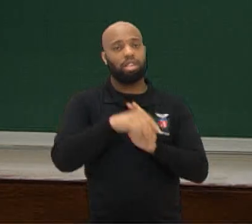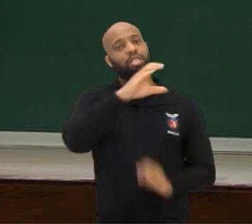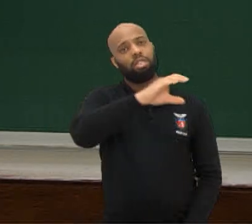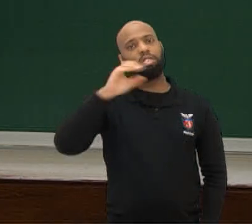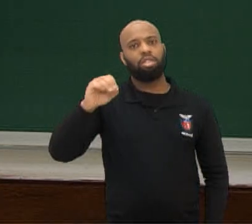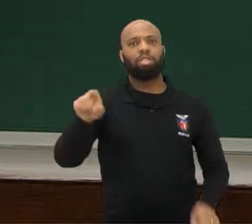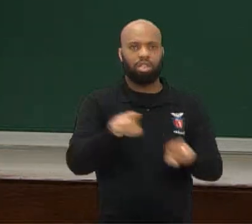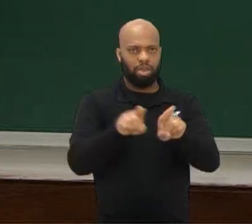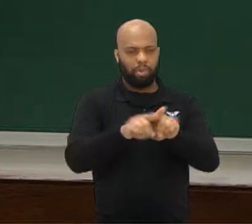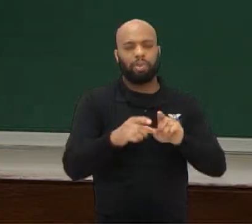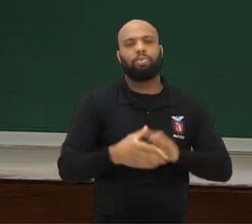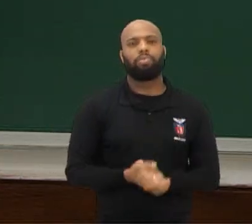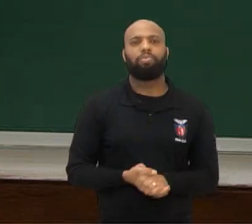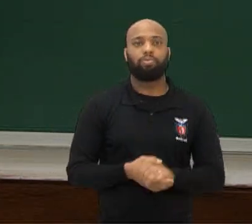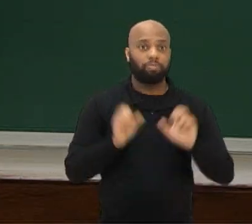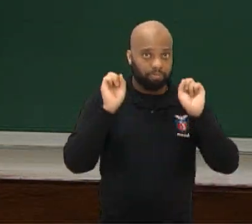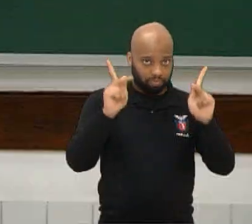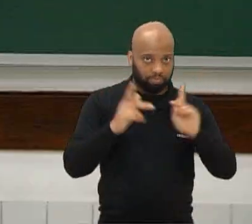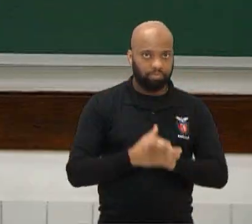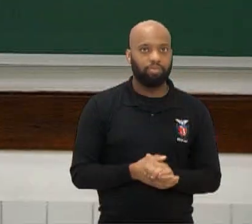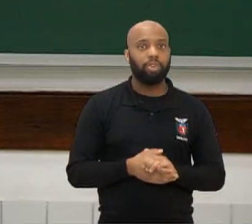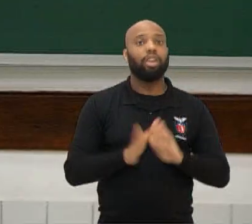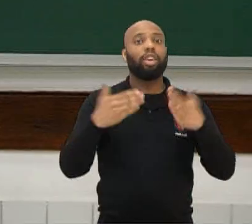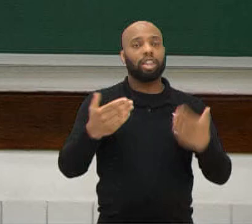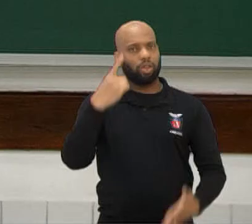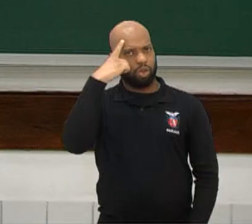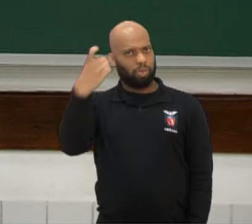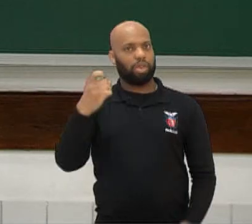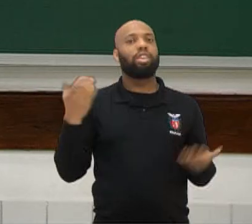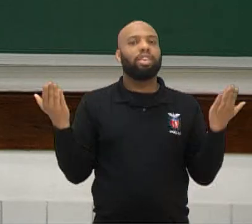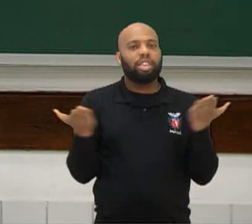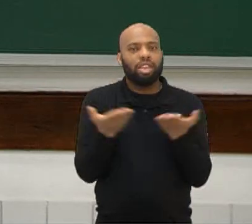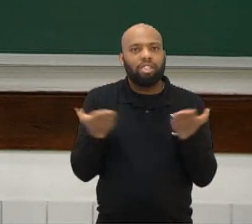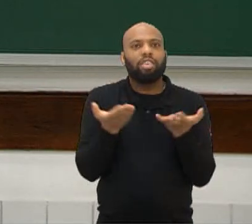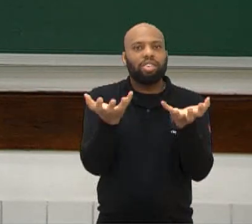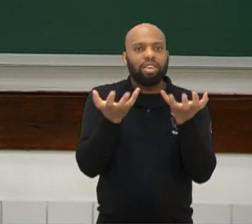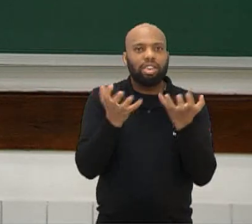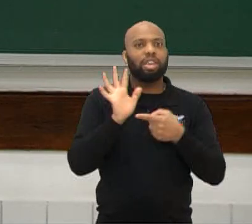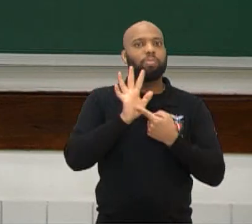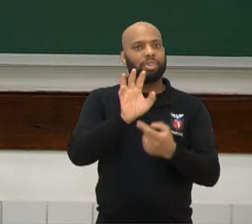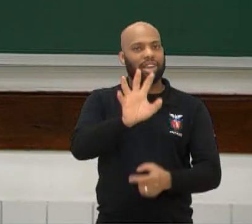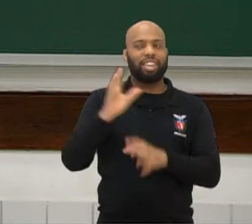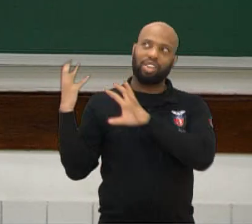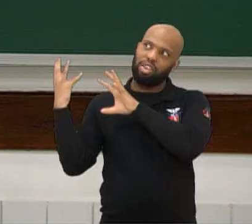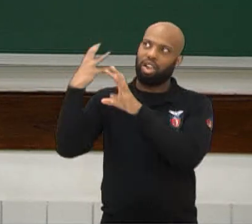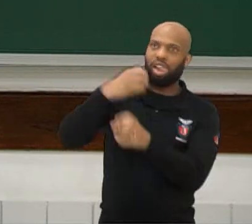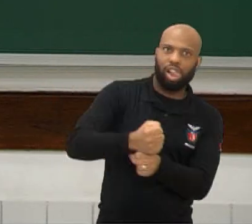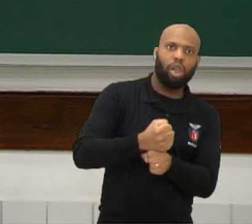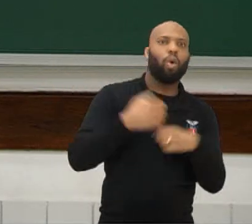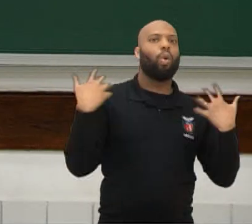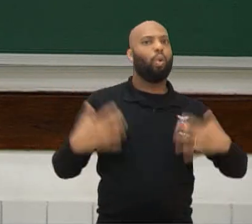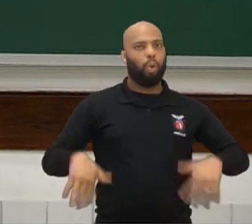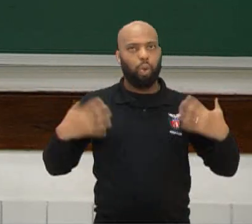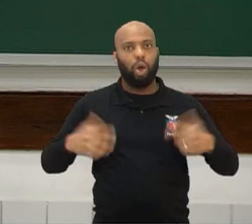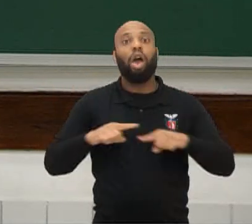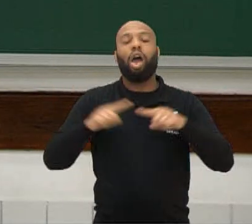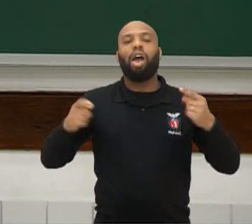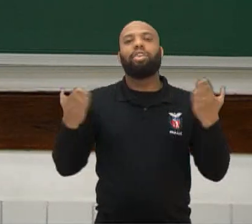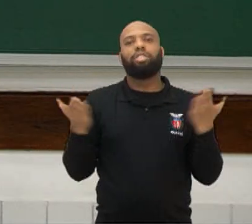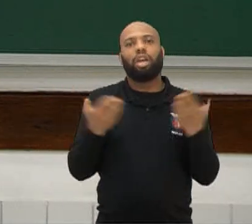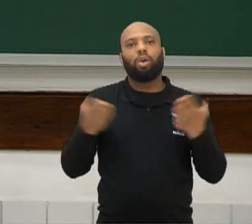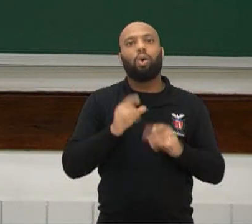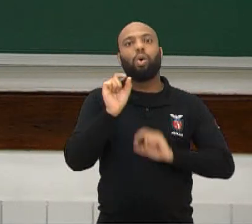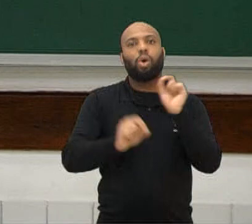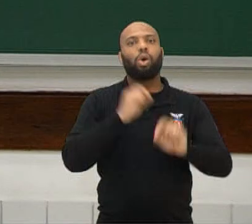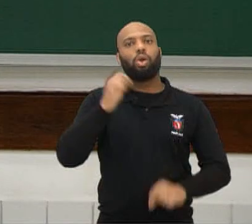somente da região centro-oeste, certo? Então a ideia era essa retomada ali, era bastante coisa, né? Mas pelo menos daquilo que